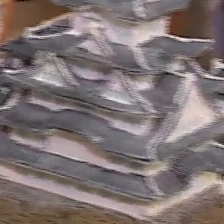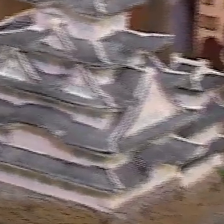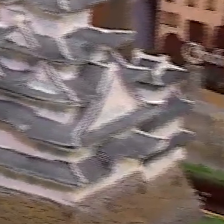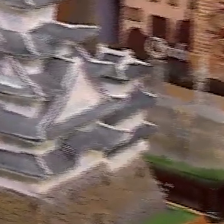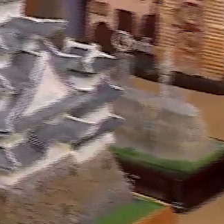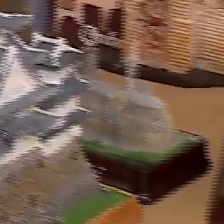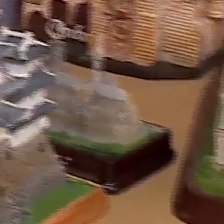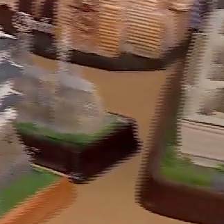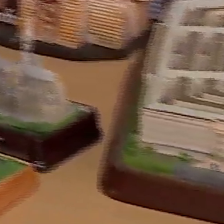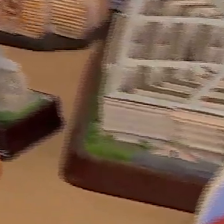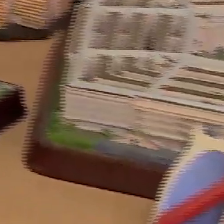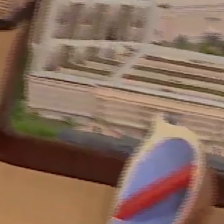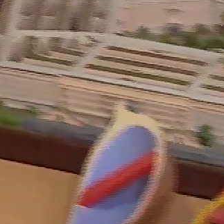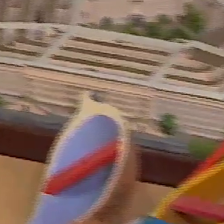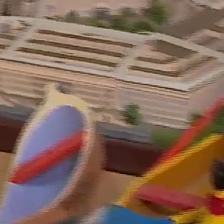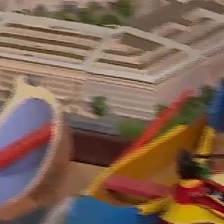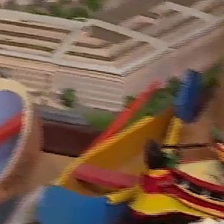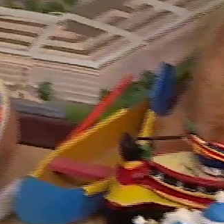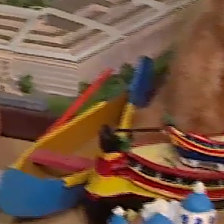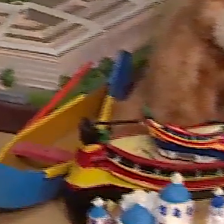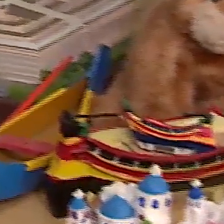santos, barcos.